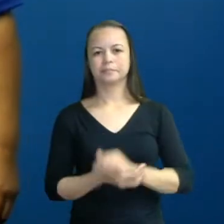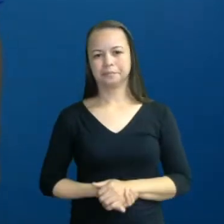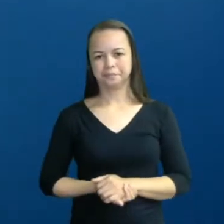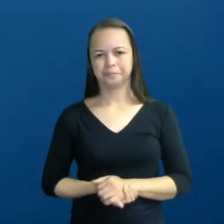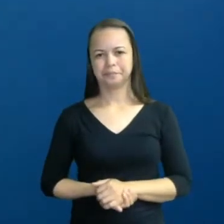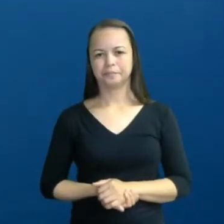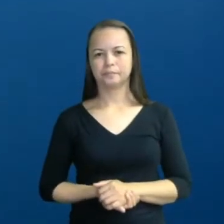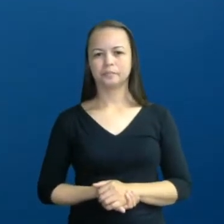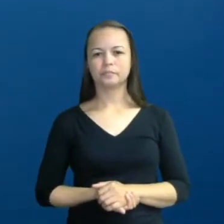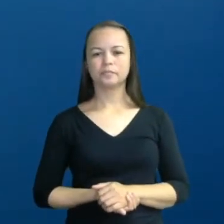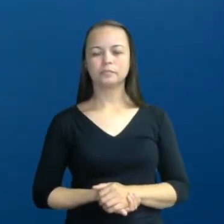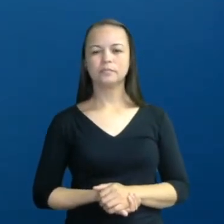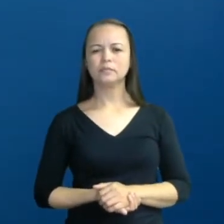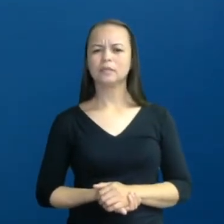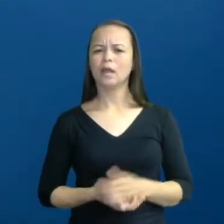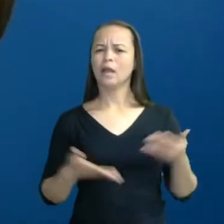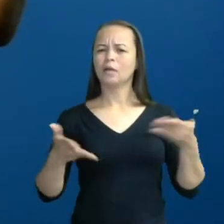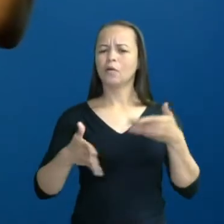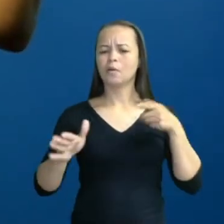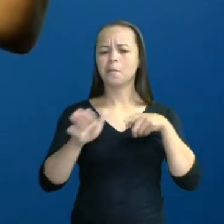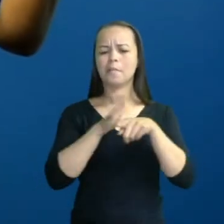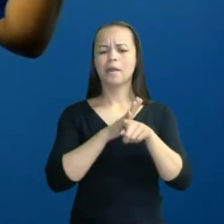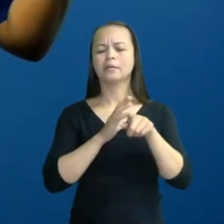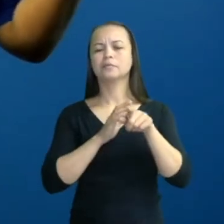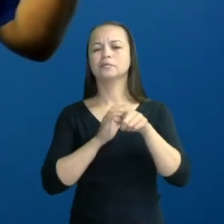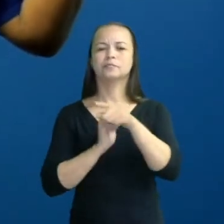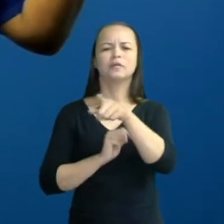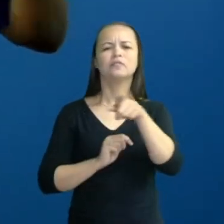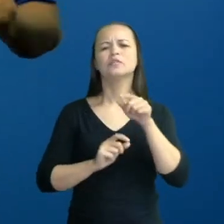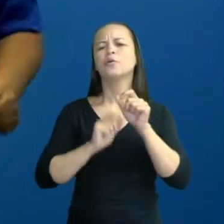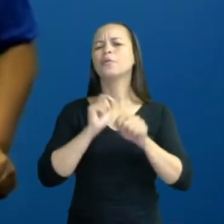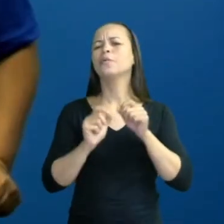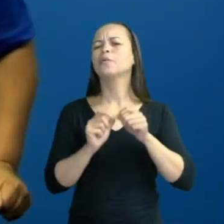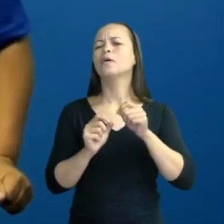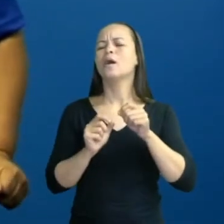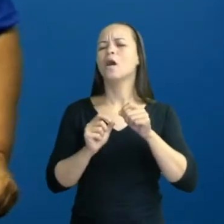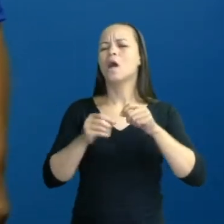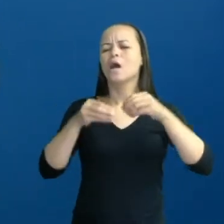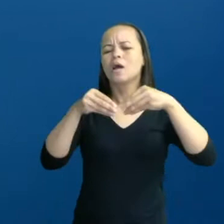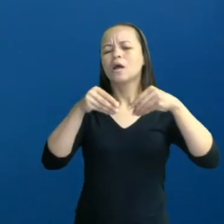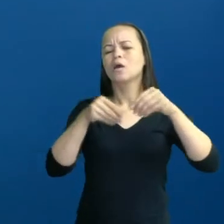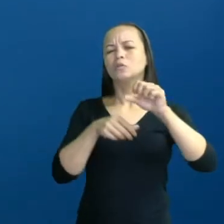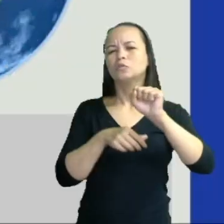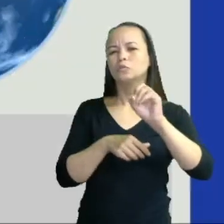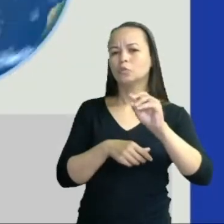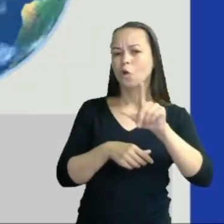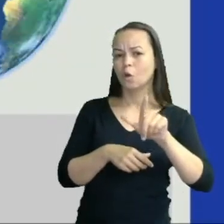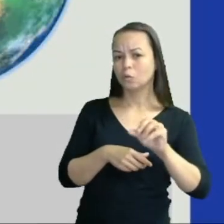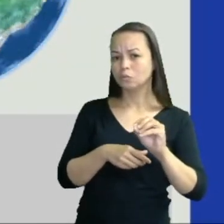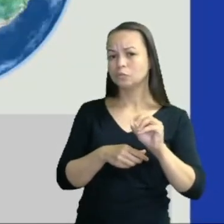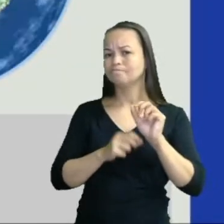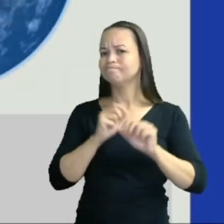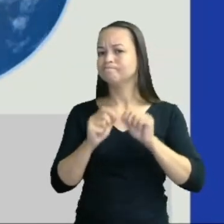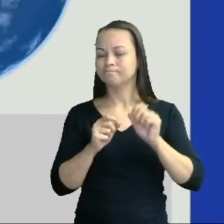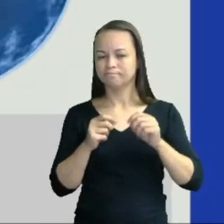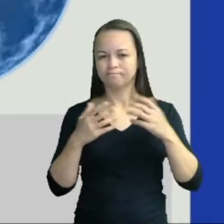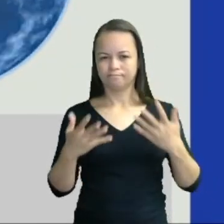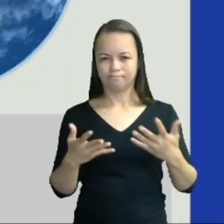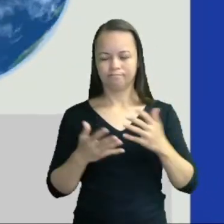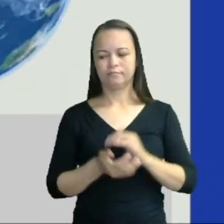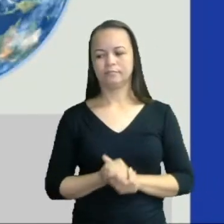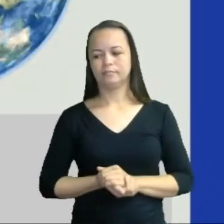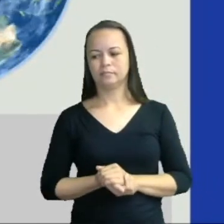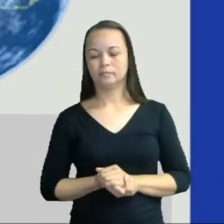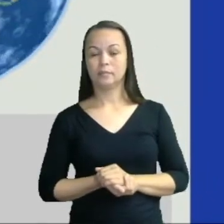Vamos lá? Agora eu pergunto para vocês, mas o que é solo? Vamos para a tela. O